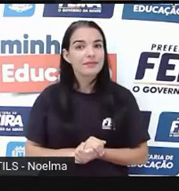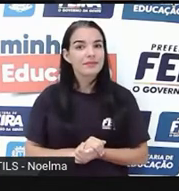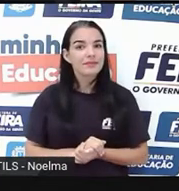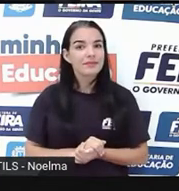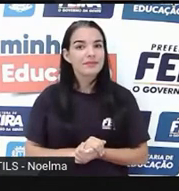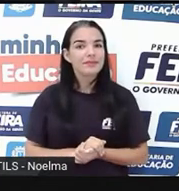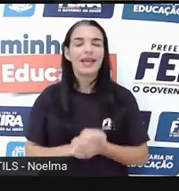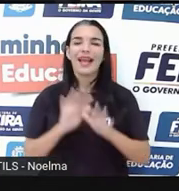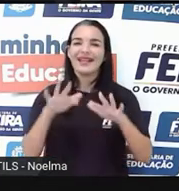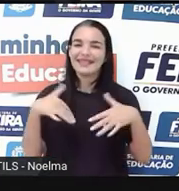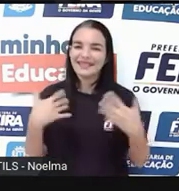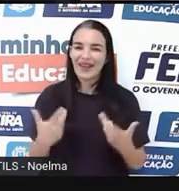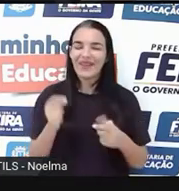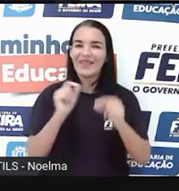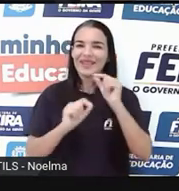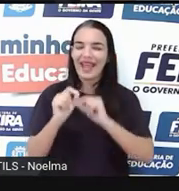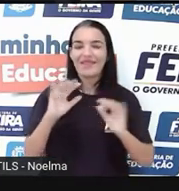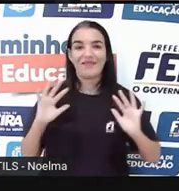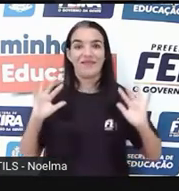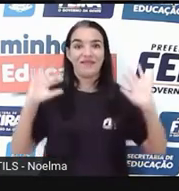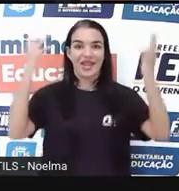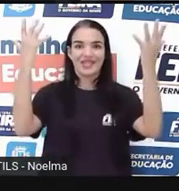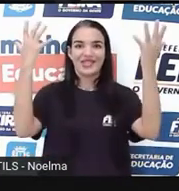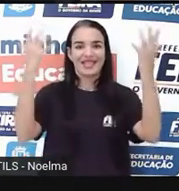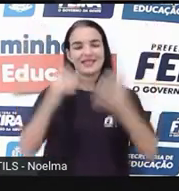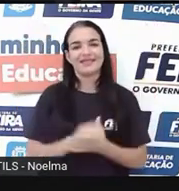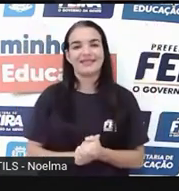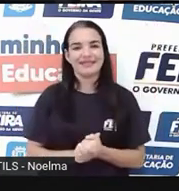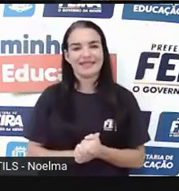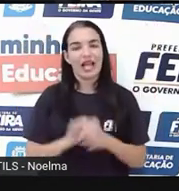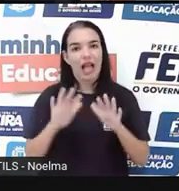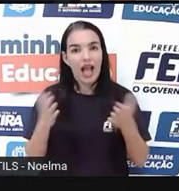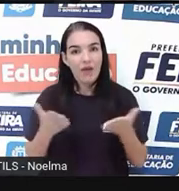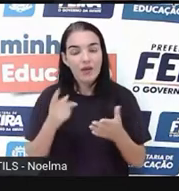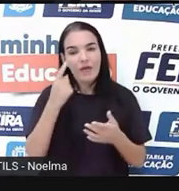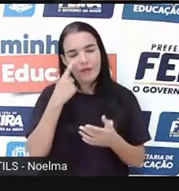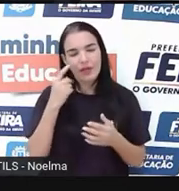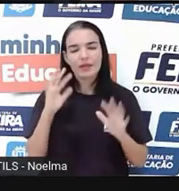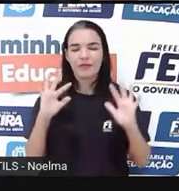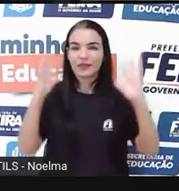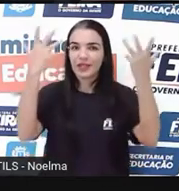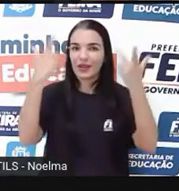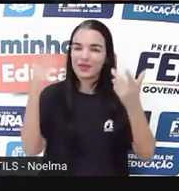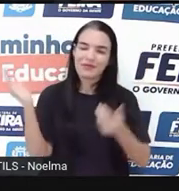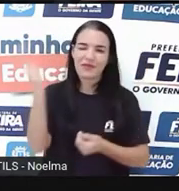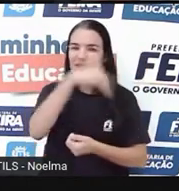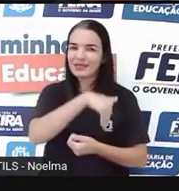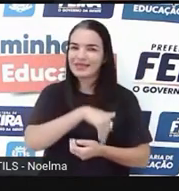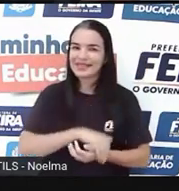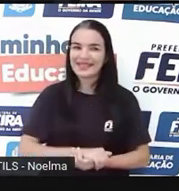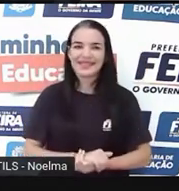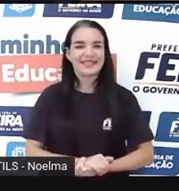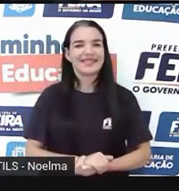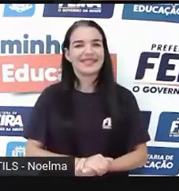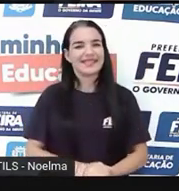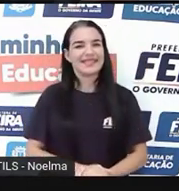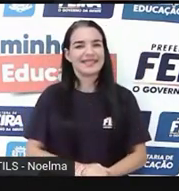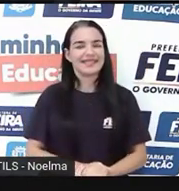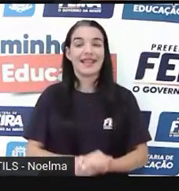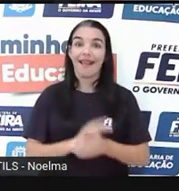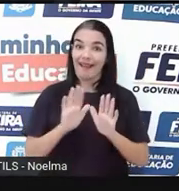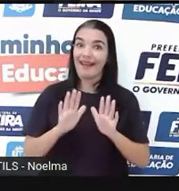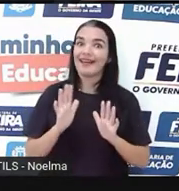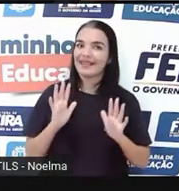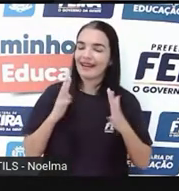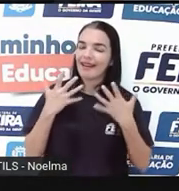party, festa. E nós vamos agora festejar o Halloween na nossa aula. Let's go! É claro